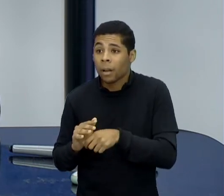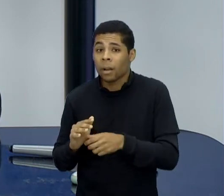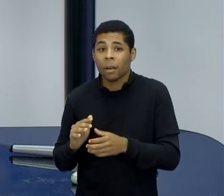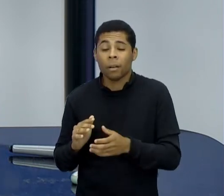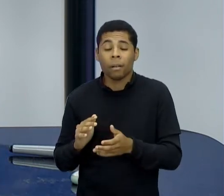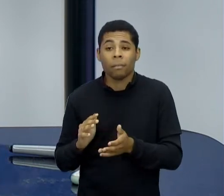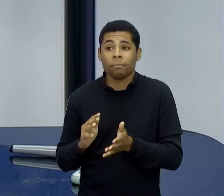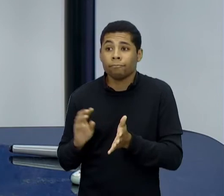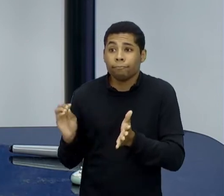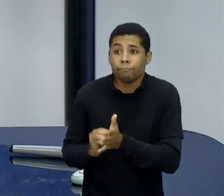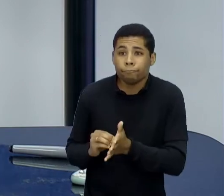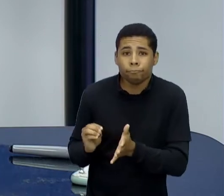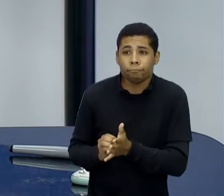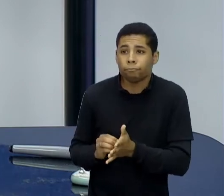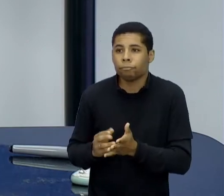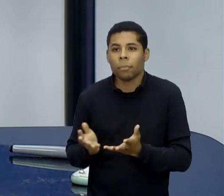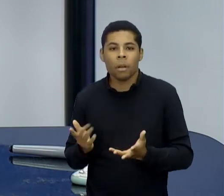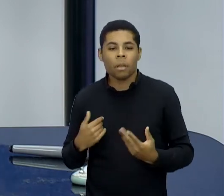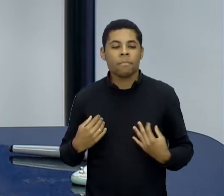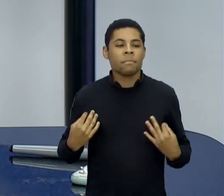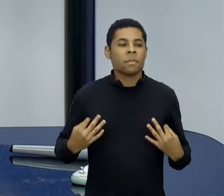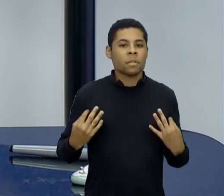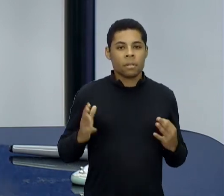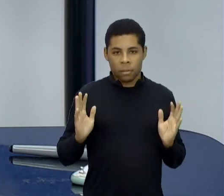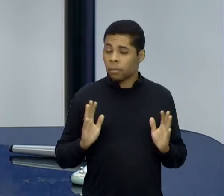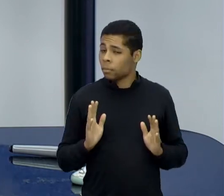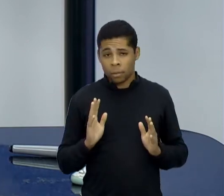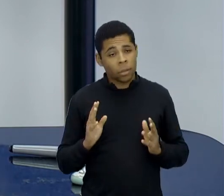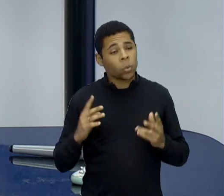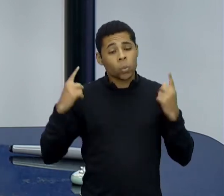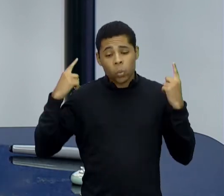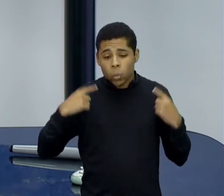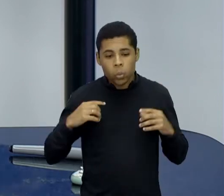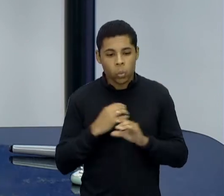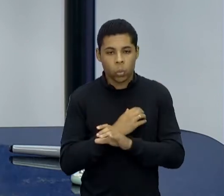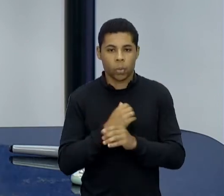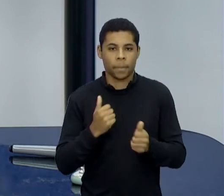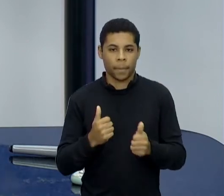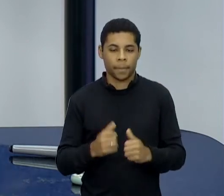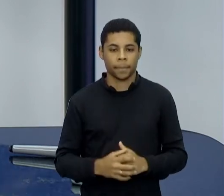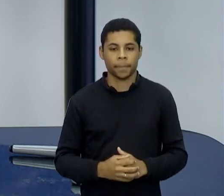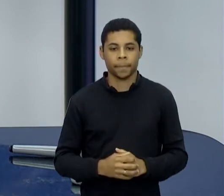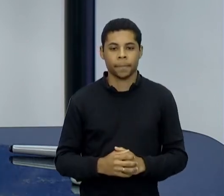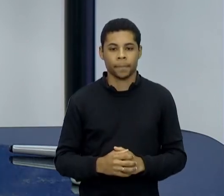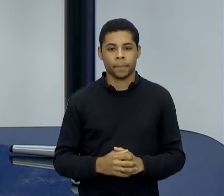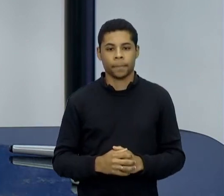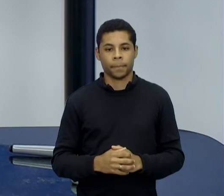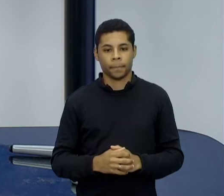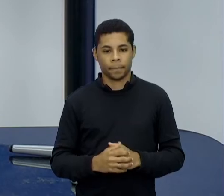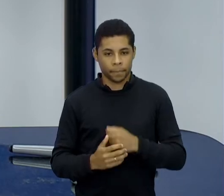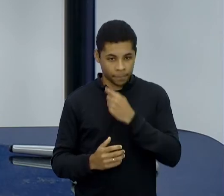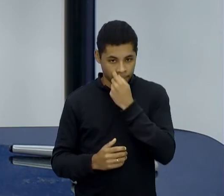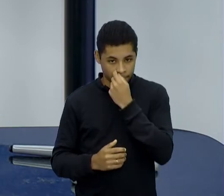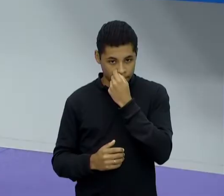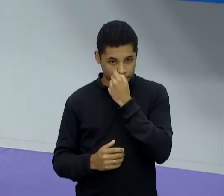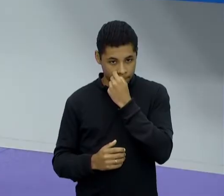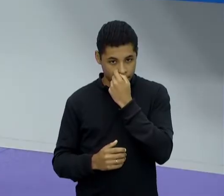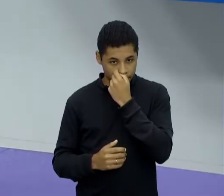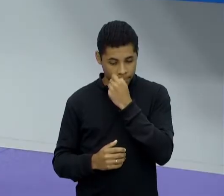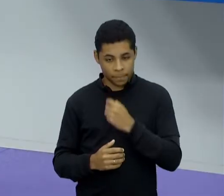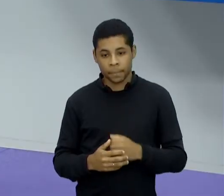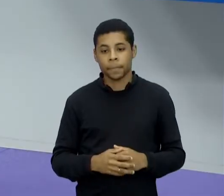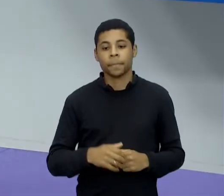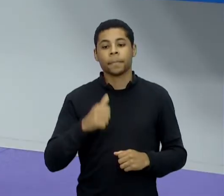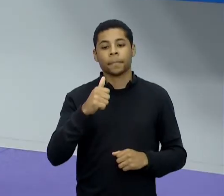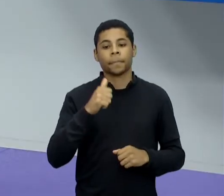saudável, e sim um perfeito bem-estar físico, mental, social, e é o que a capoeira prega. Bacana, porque quando a